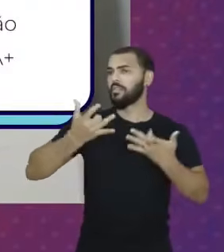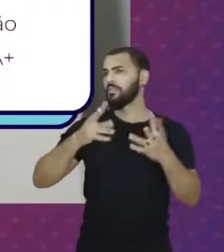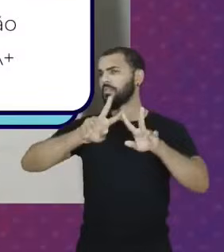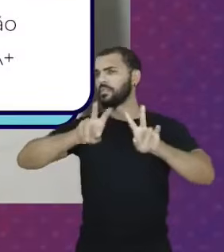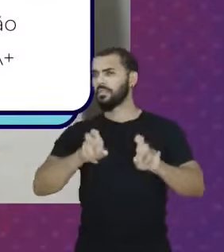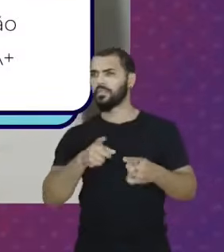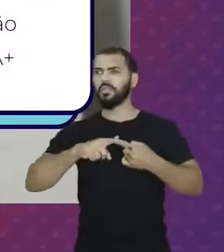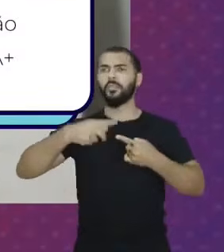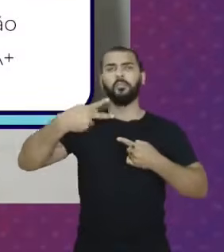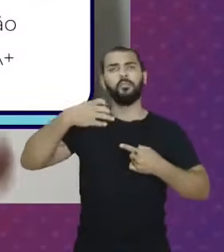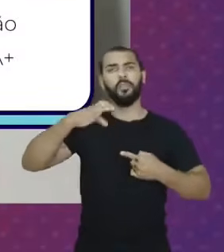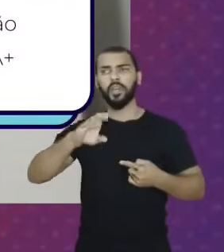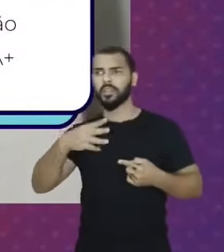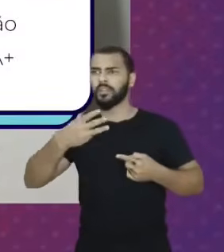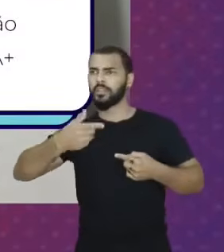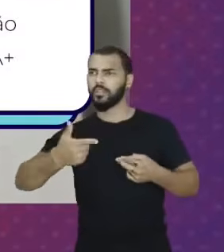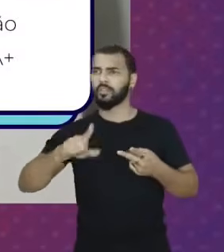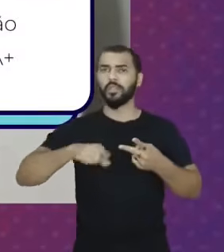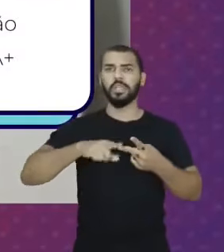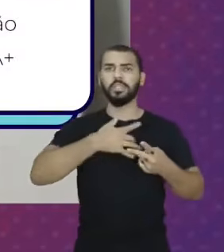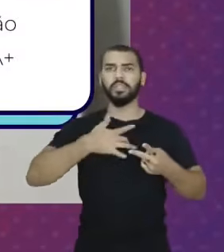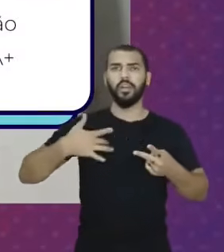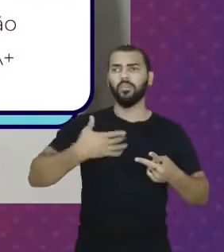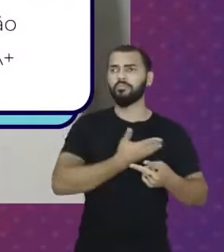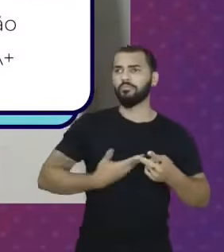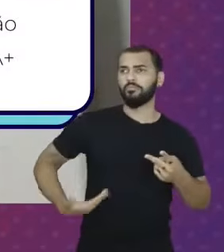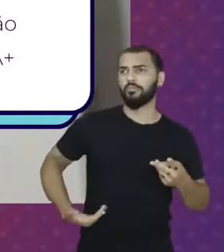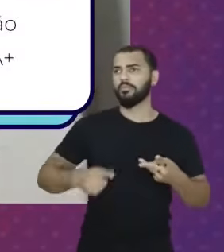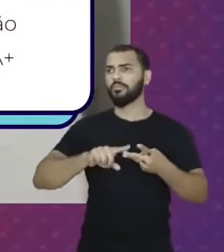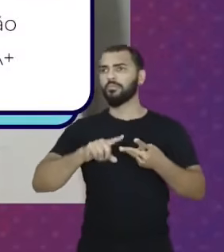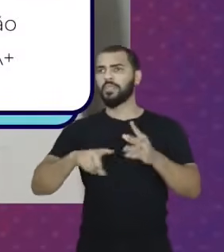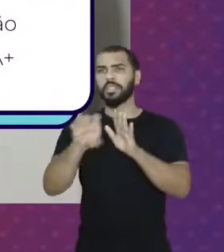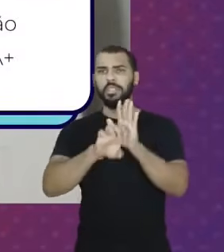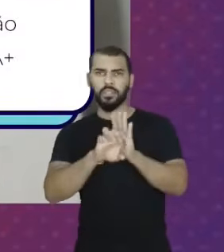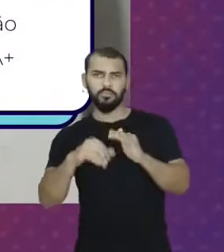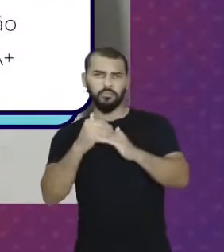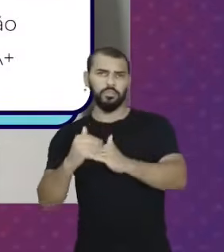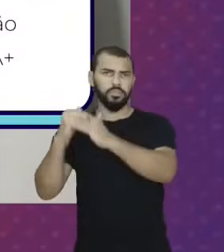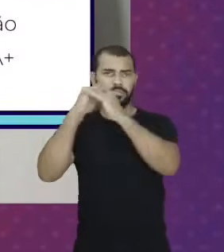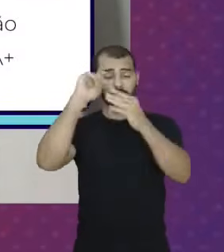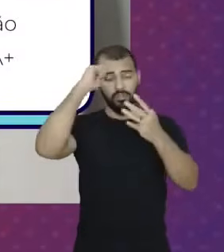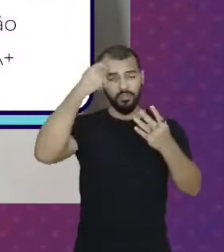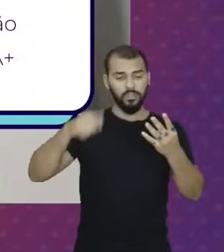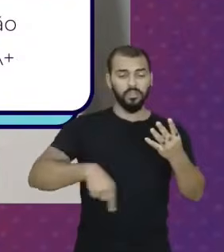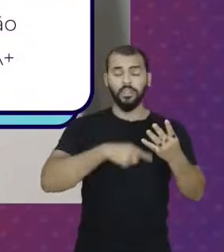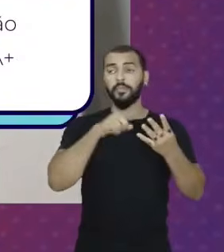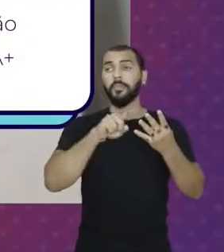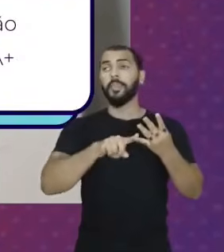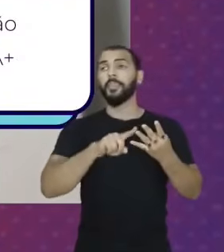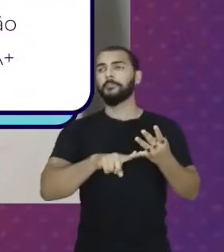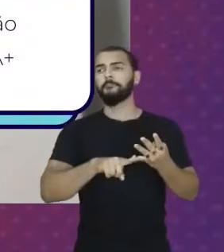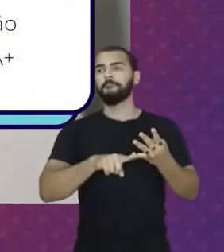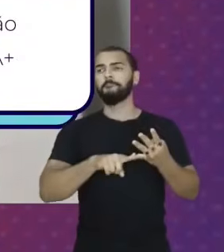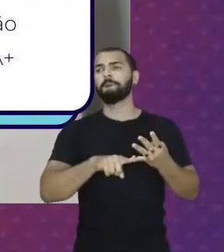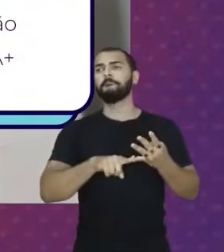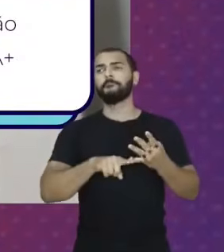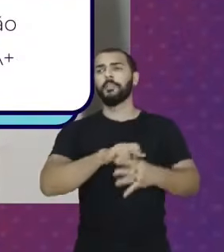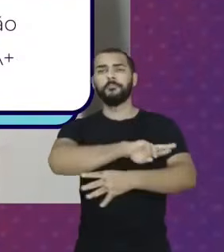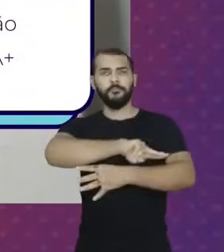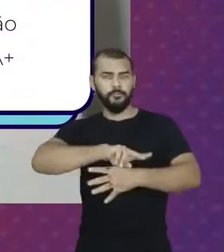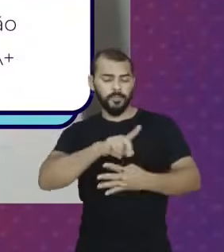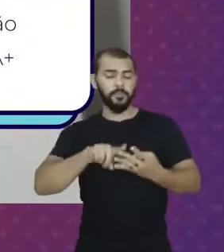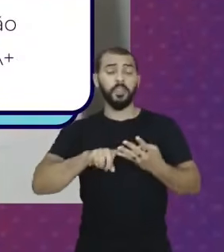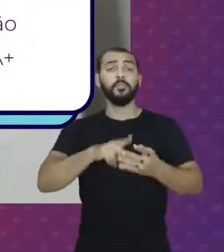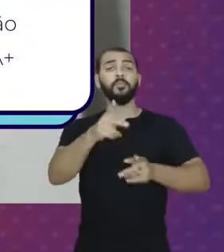PEC 32, para debater saúde pública, para debater Estatuto da Igualdade Racial, para debater políticas públicas